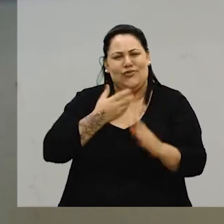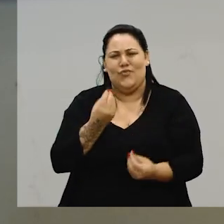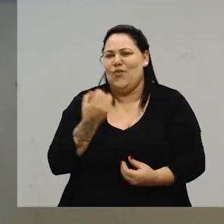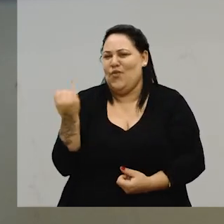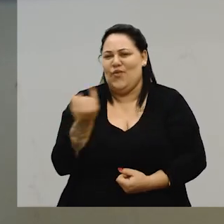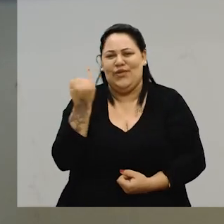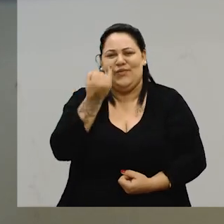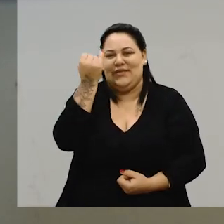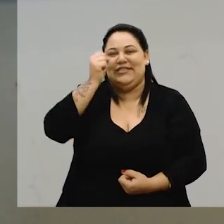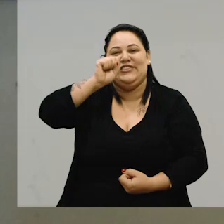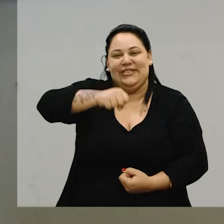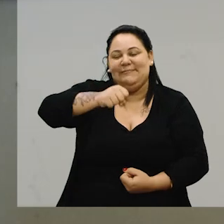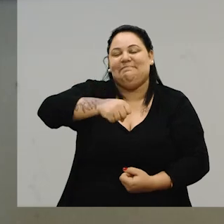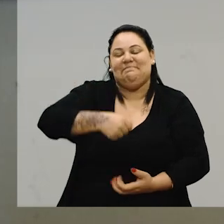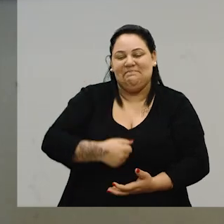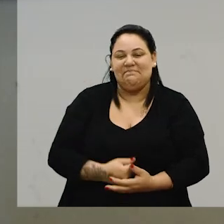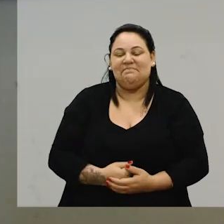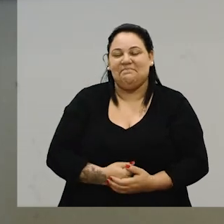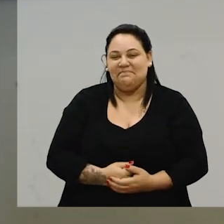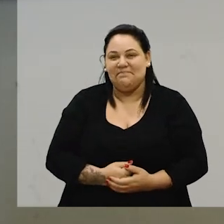que é fundamental, né? Para